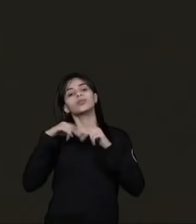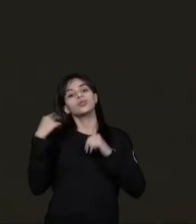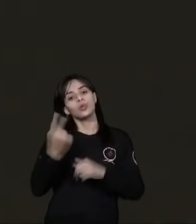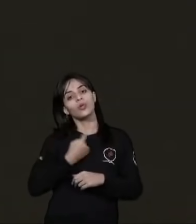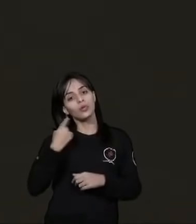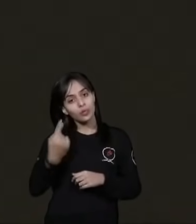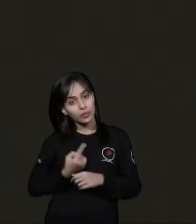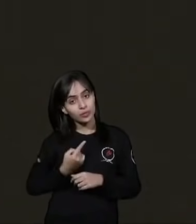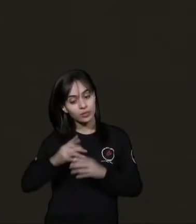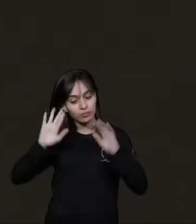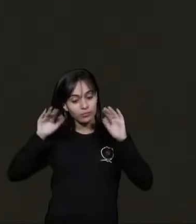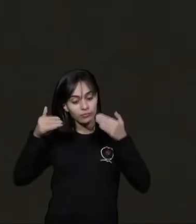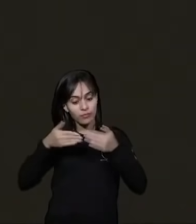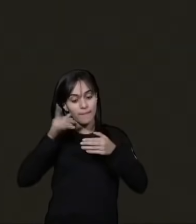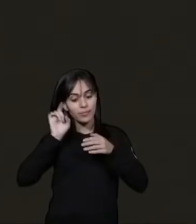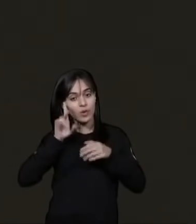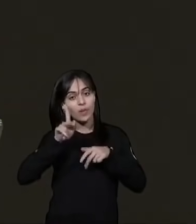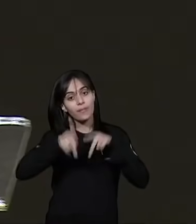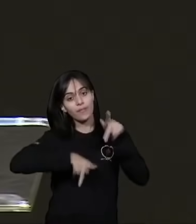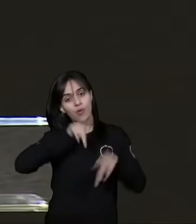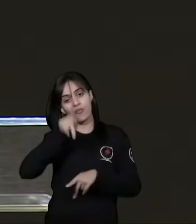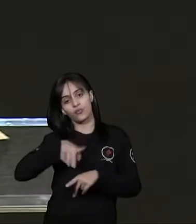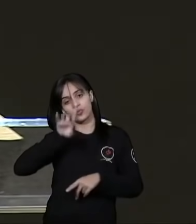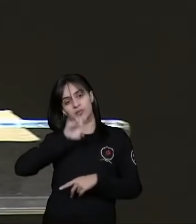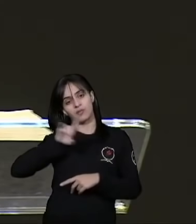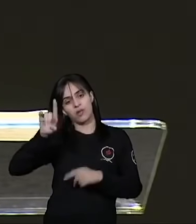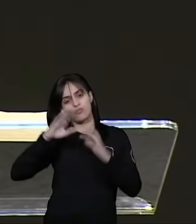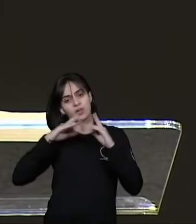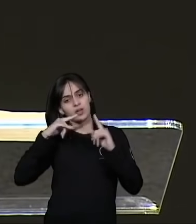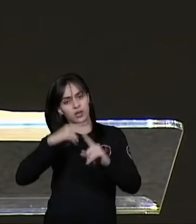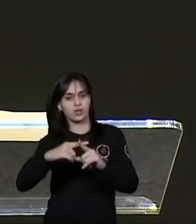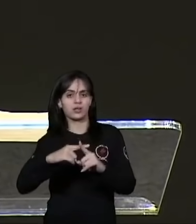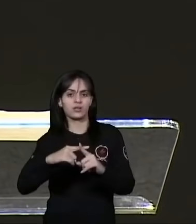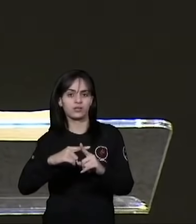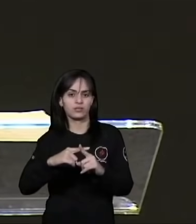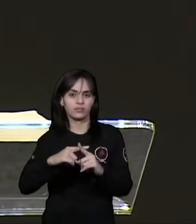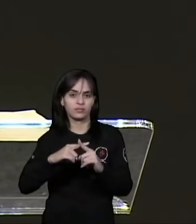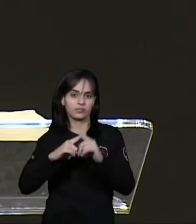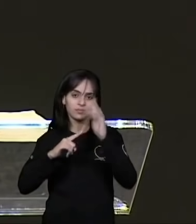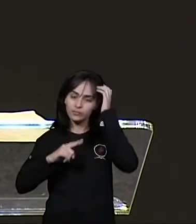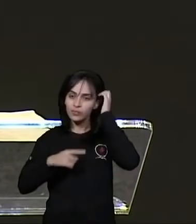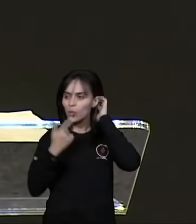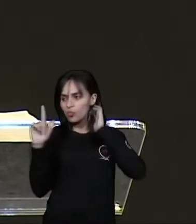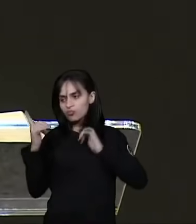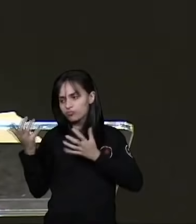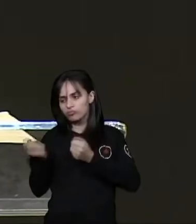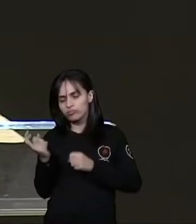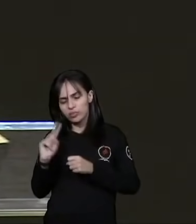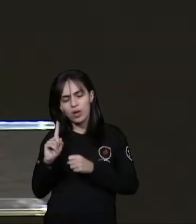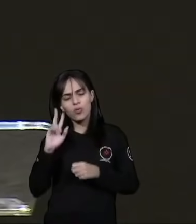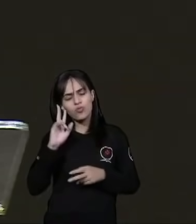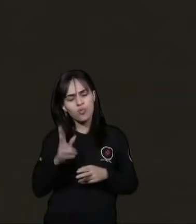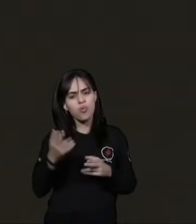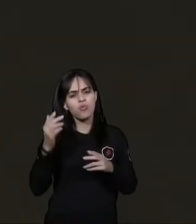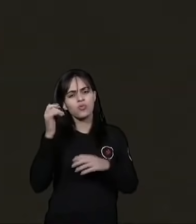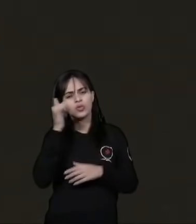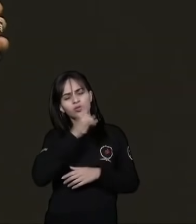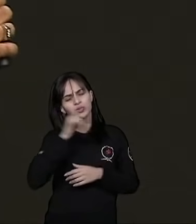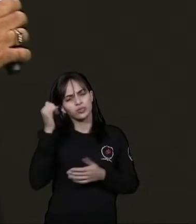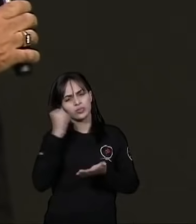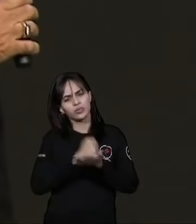restritas ao povo de Deus e não recebe só se for povo de Deus vamos lá no antigo testamento